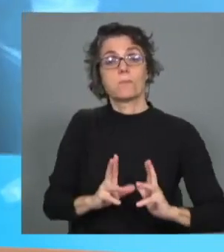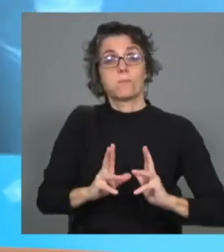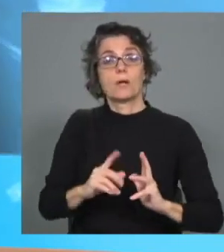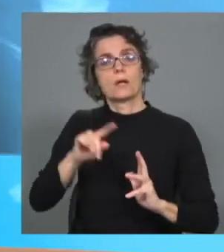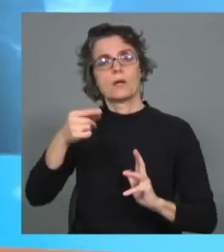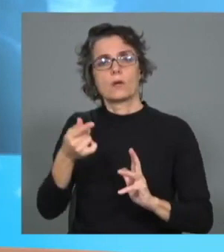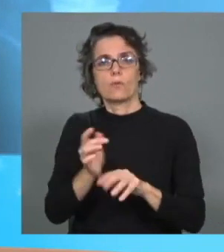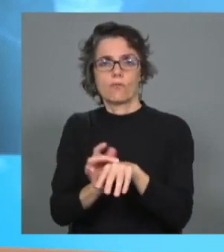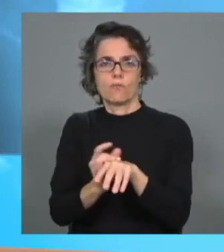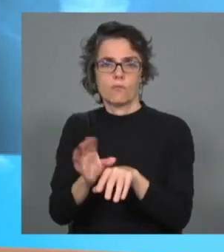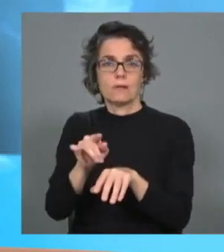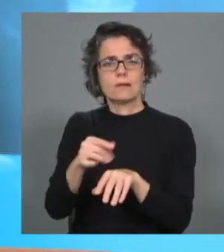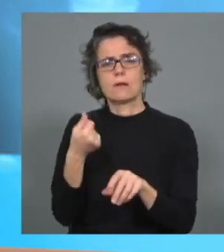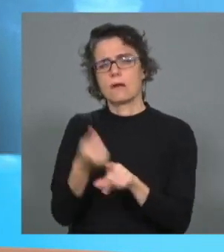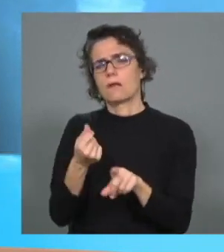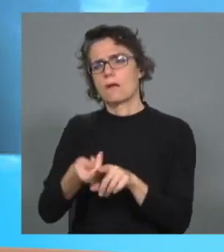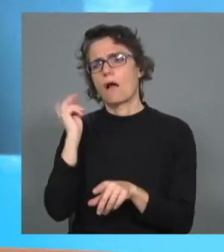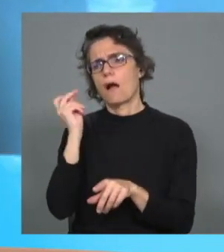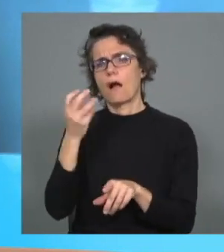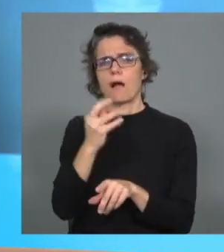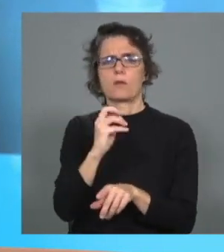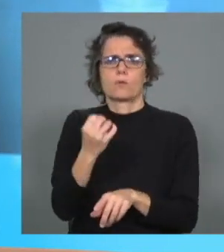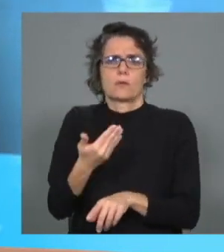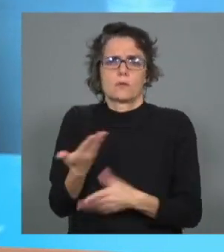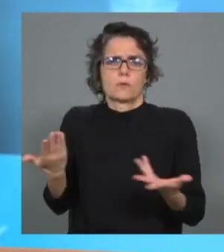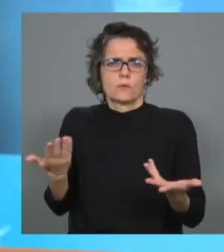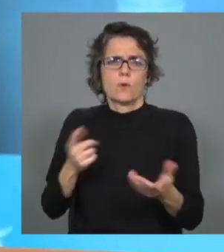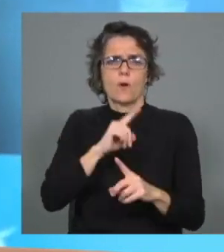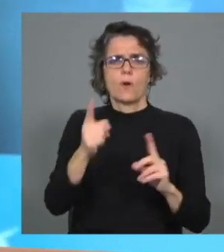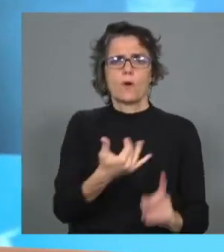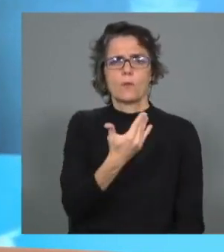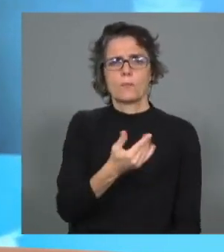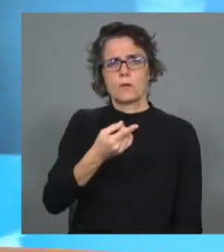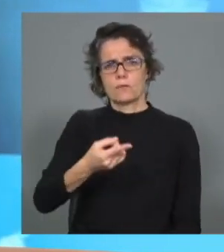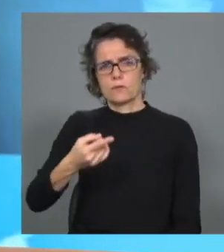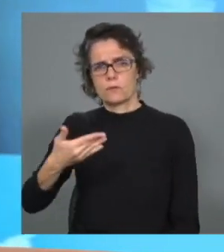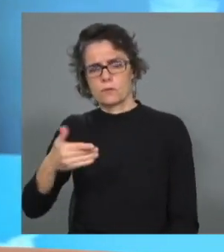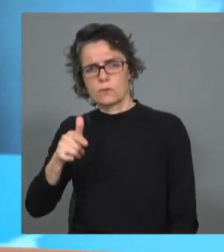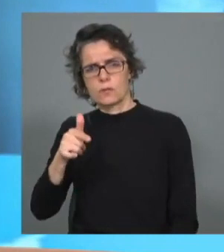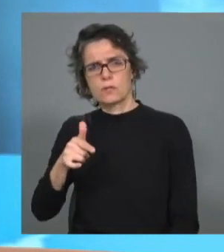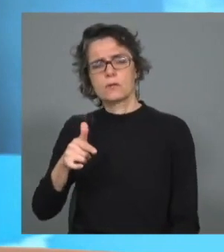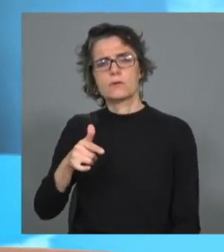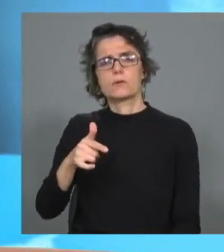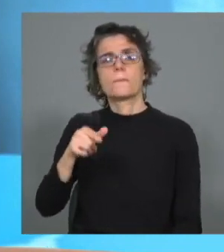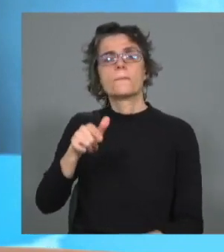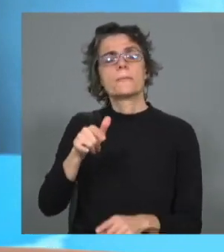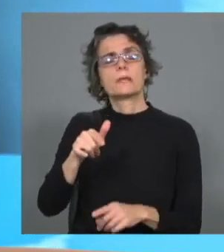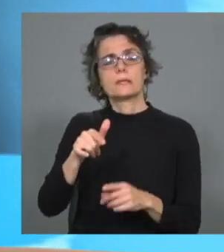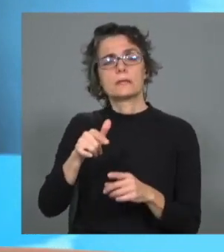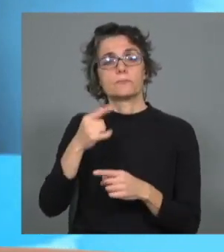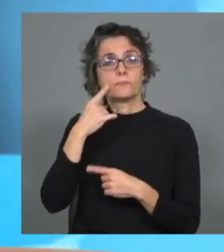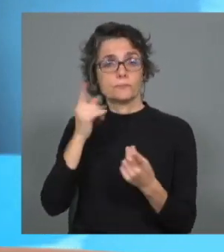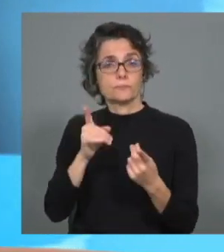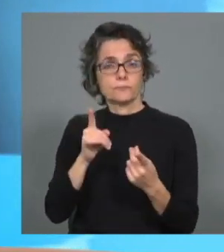mais vulneráveis já lutam há 31 anos. Portanto, foi em 1991 que Vanuatu apresentou a ideia de,